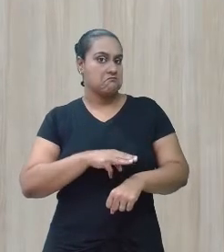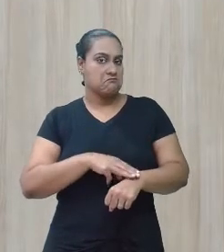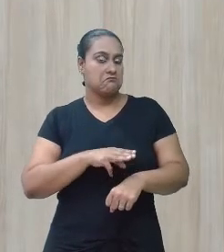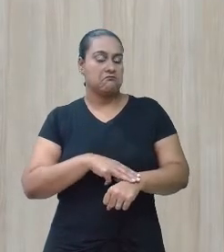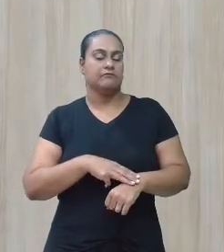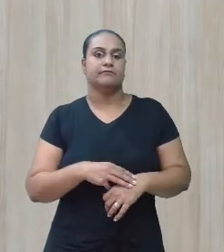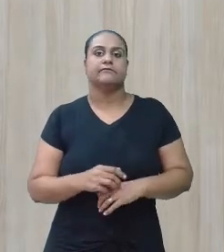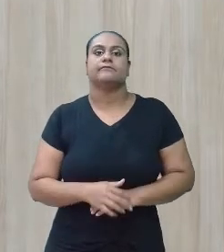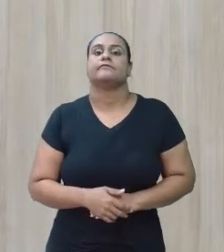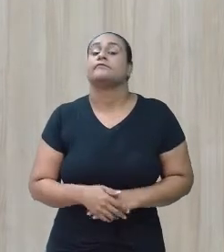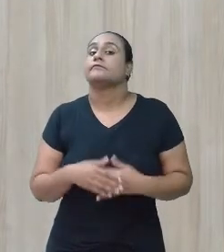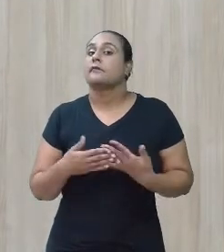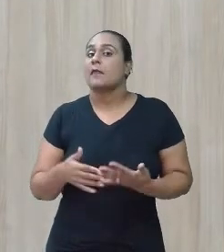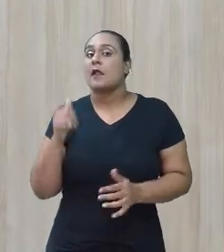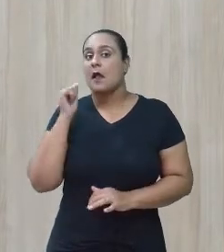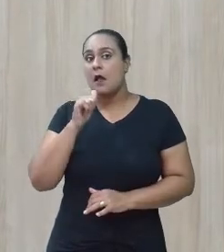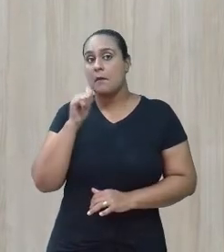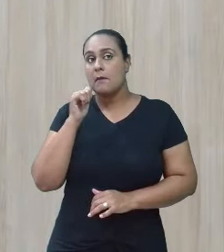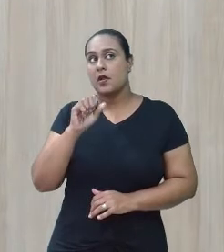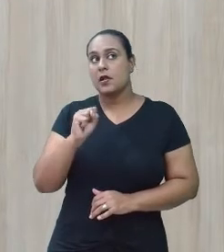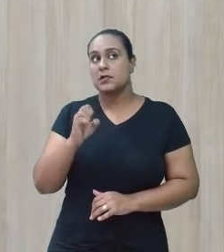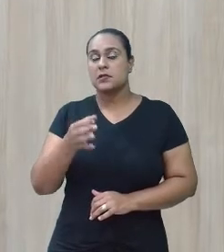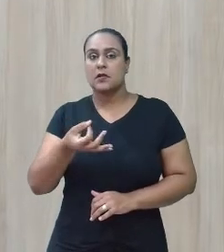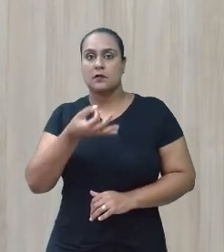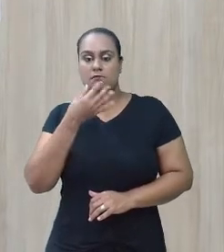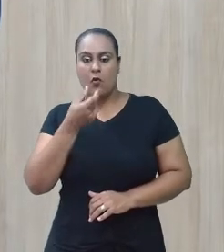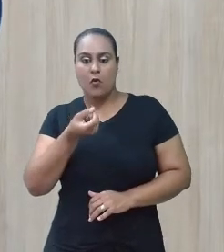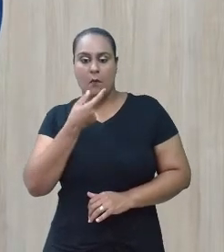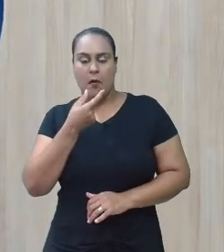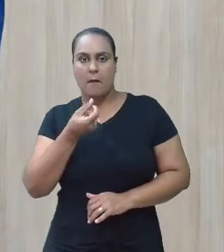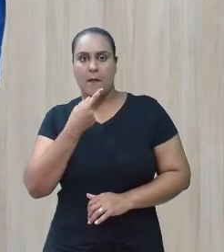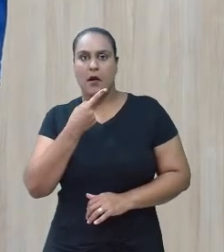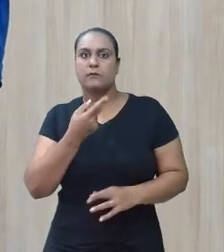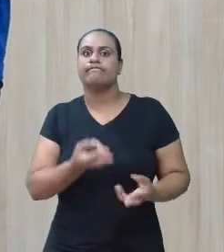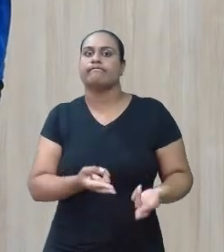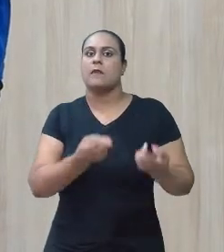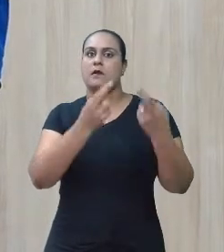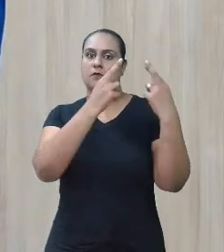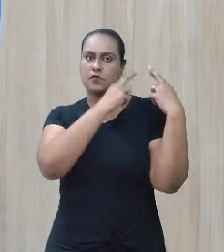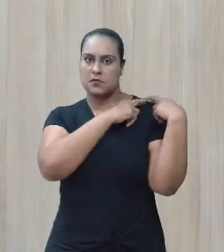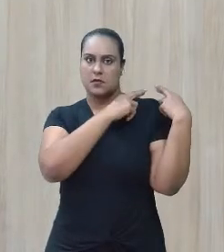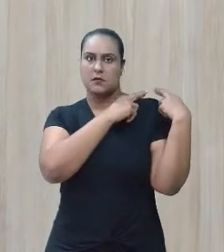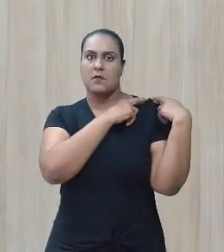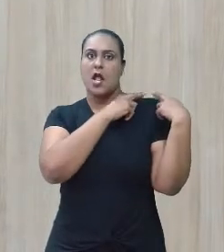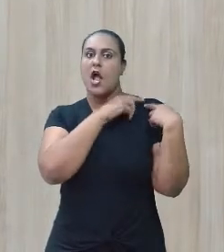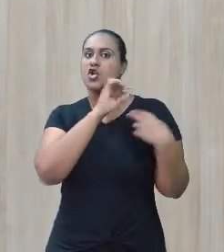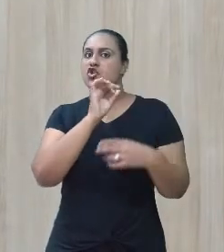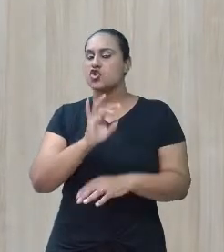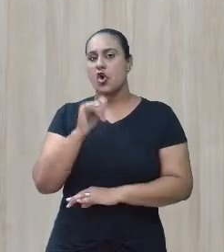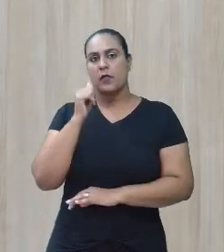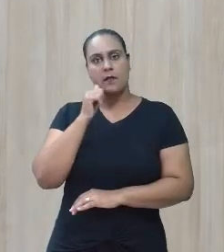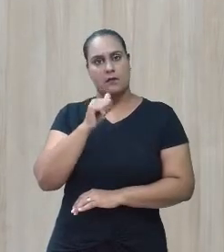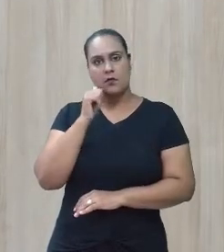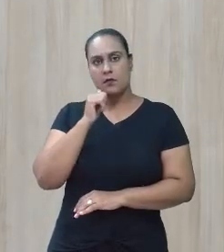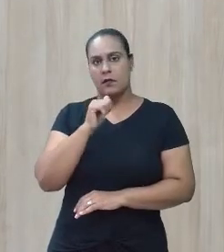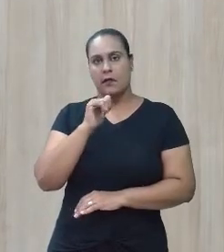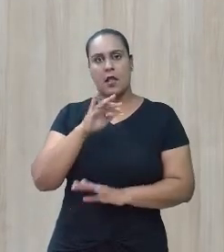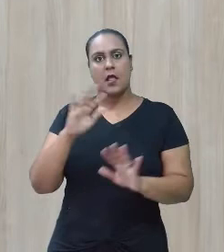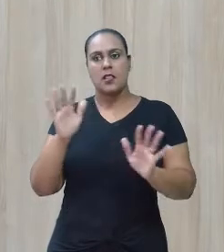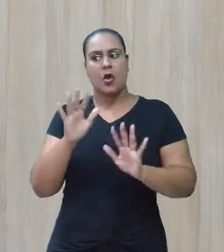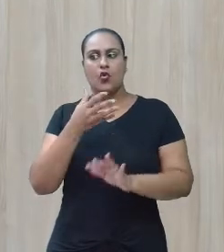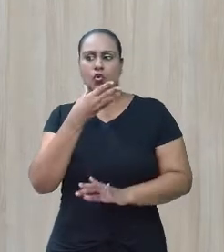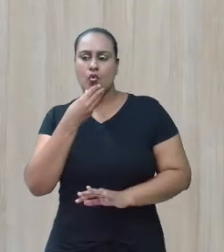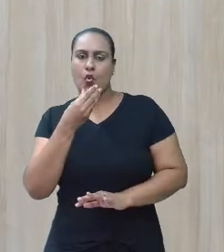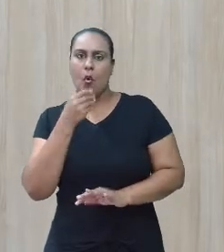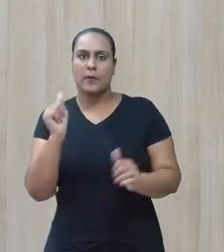momento. E a mulher, se toma a pílula anticoncepcional, fica a responsabilidade só dela e não do parceiro, da pessoa